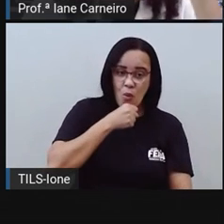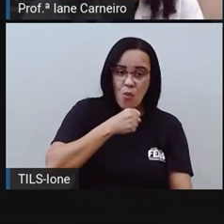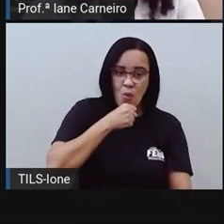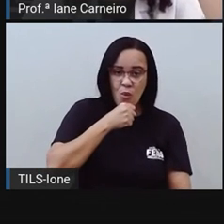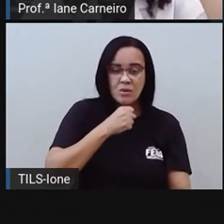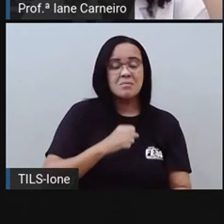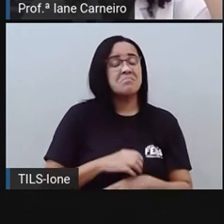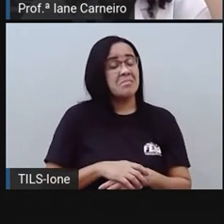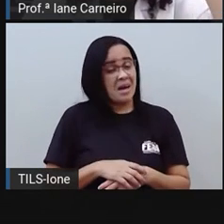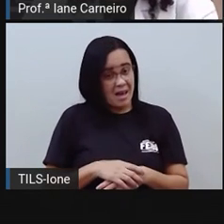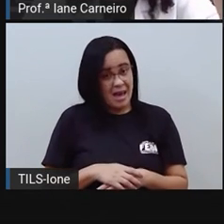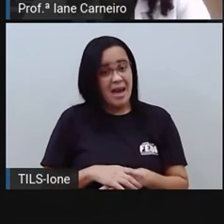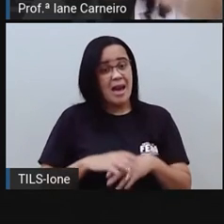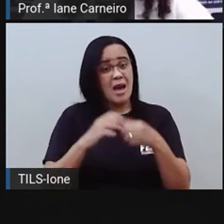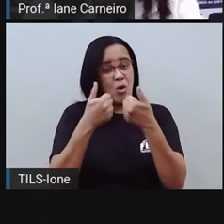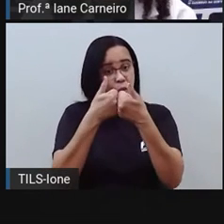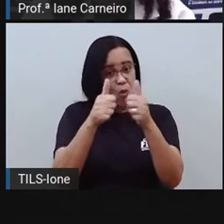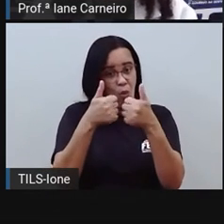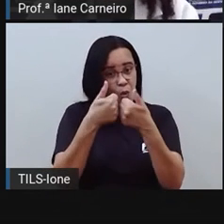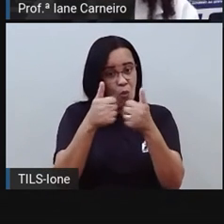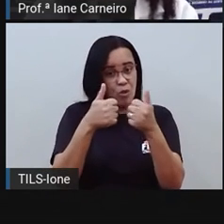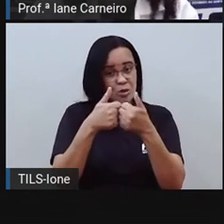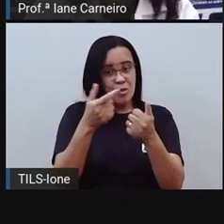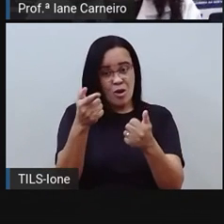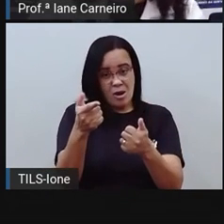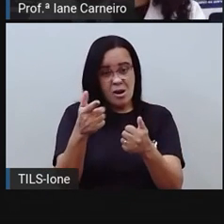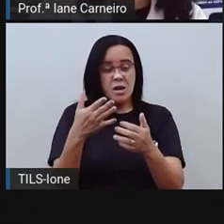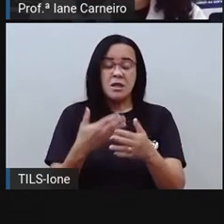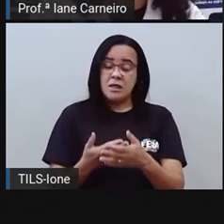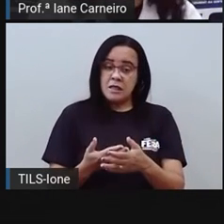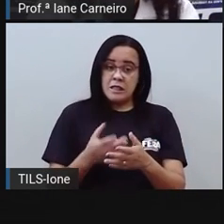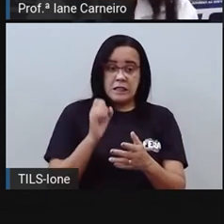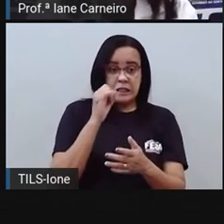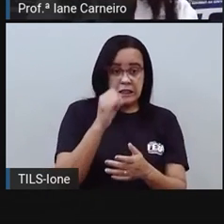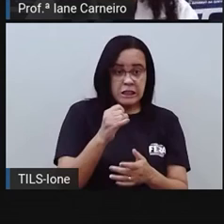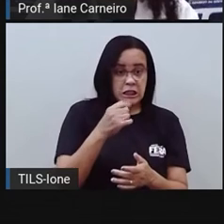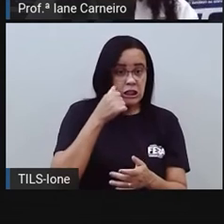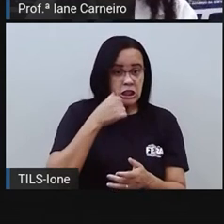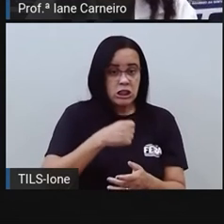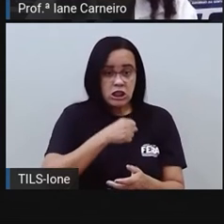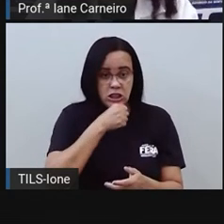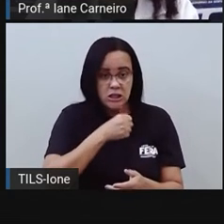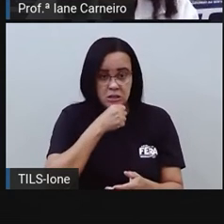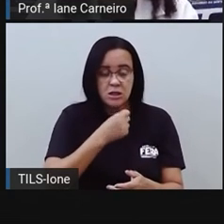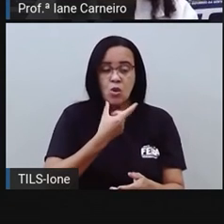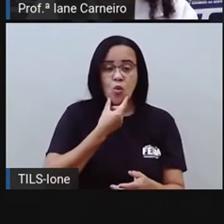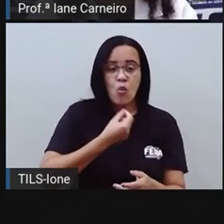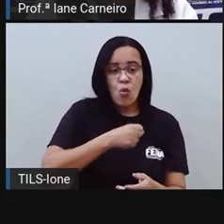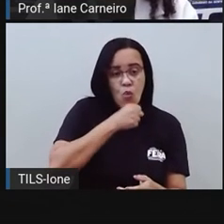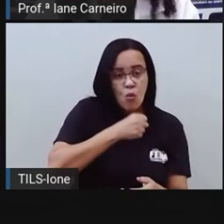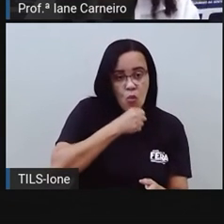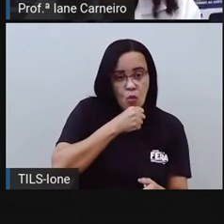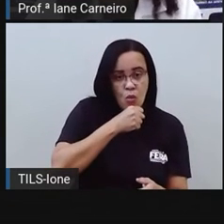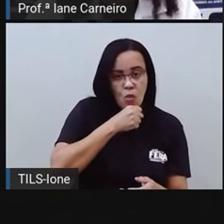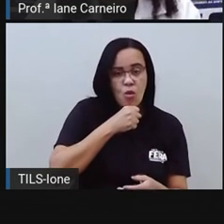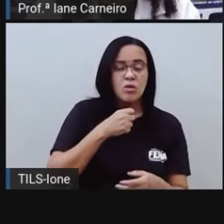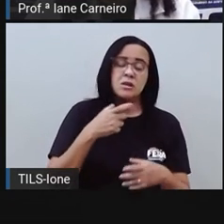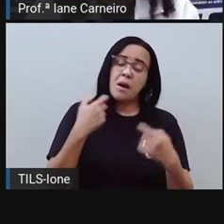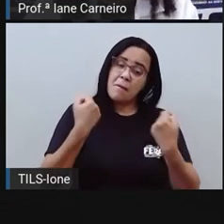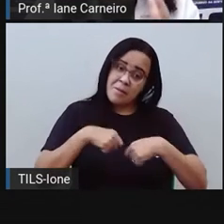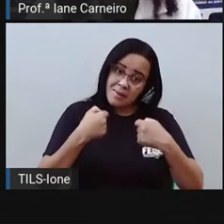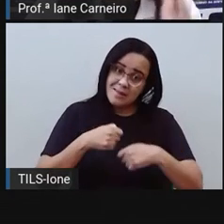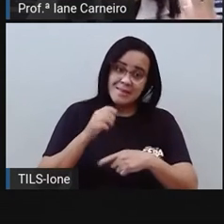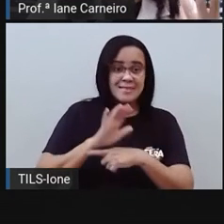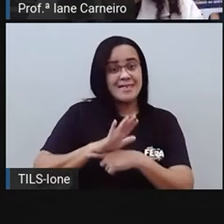vendo um idoso, né, precisando de alguma ajuda, você pode também oferecer sua ajuda, né? E sempre respeitar e ver,